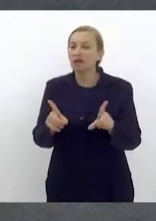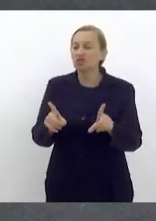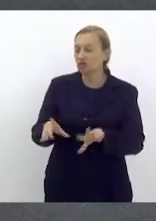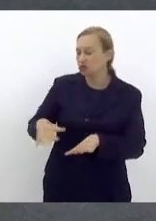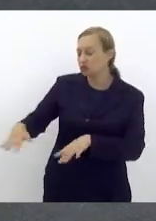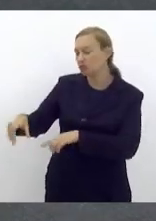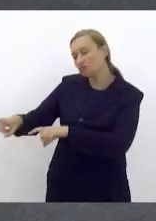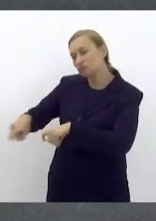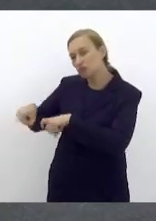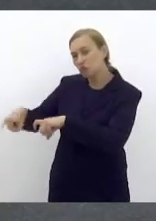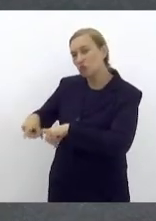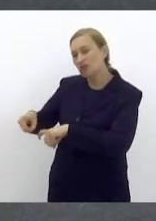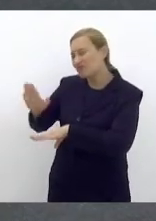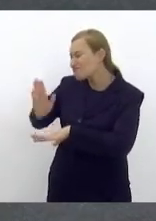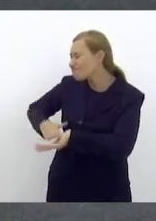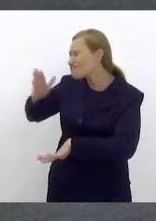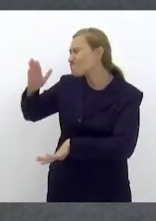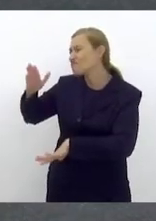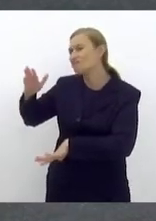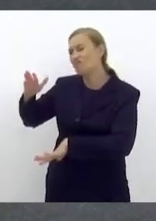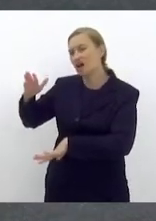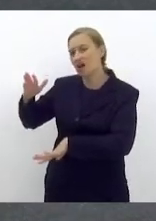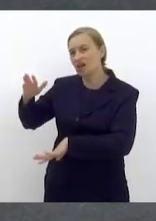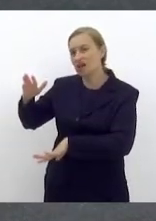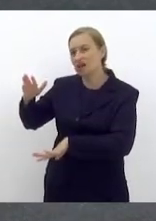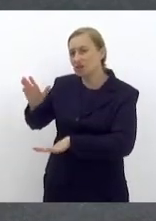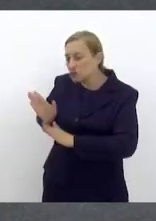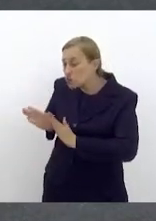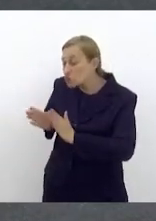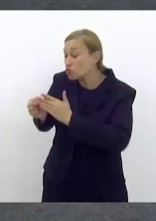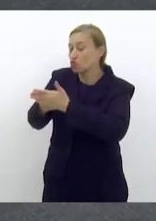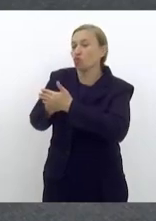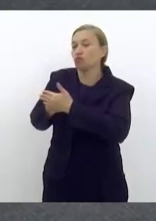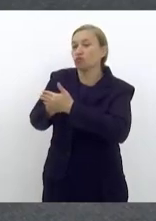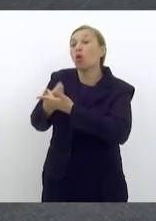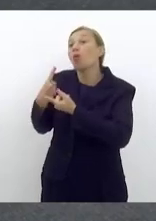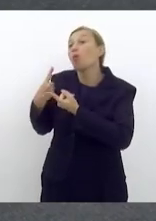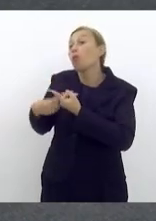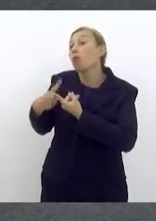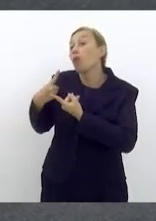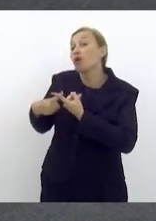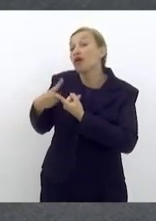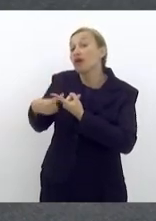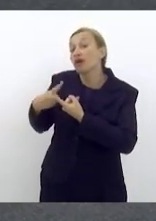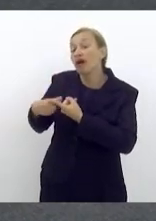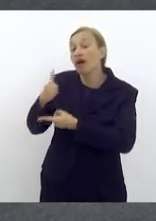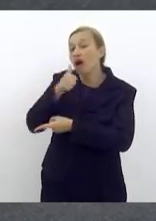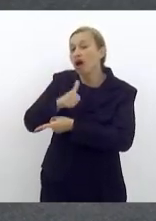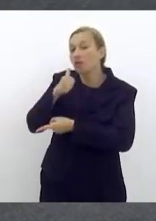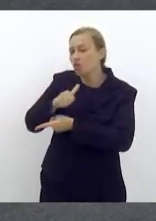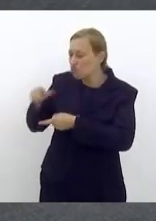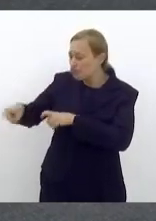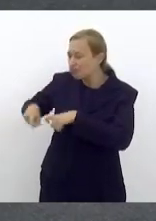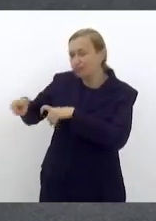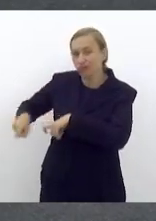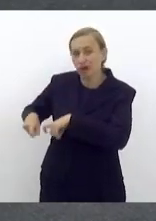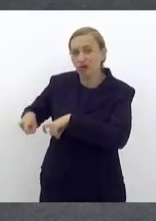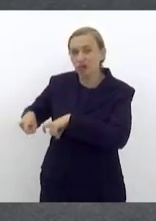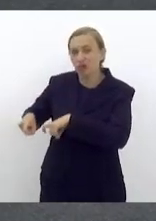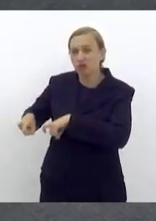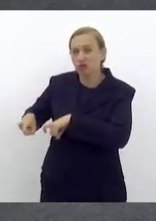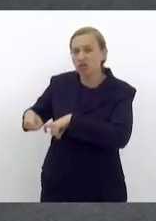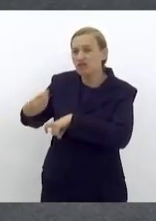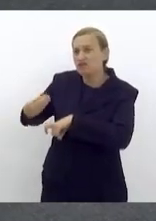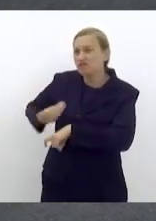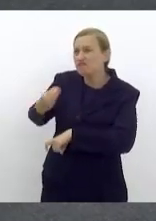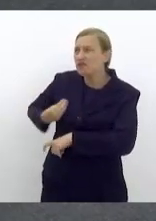campo é muito mais silenciosa, digamos, porque as mulheres do campo